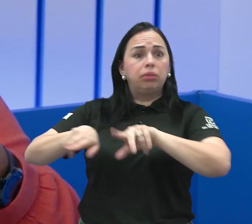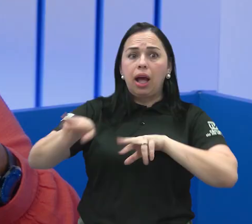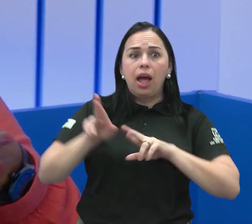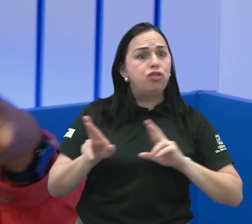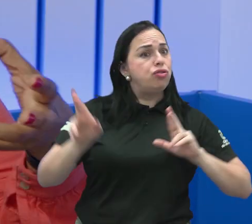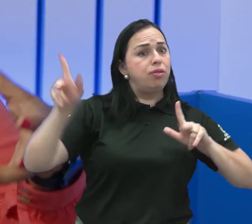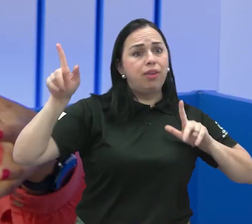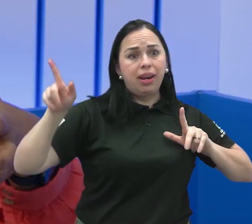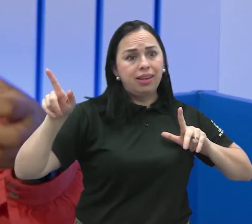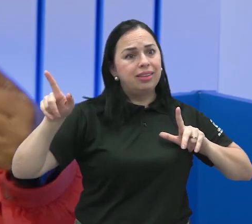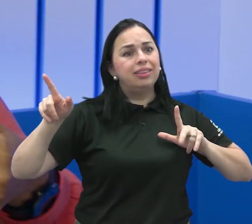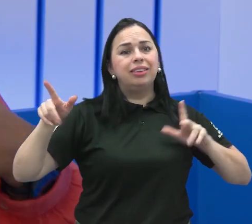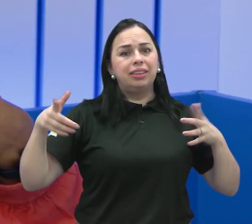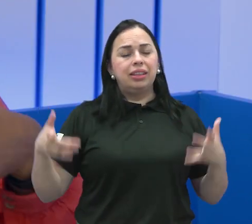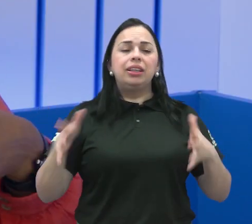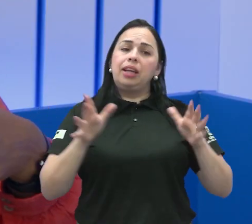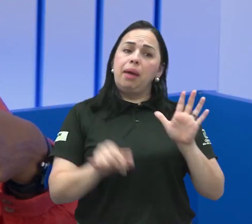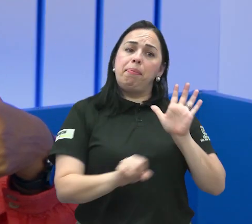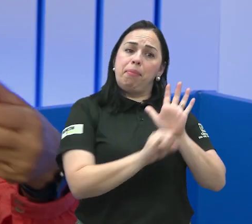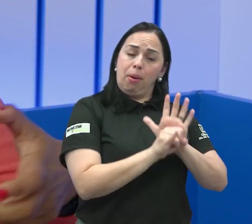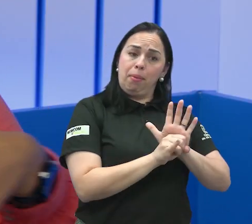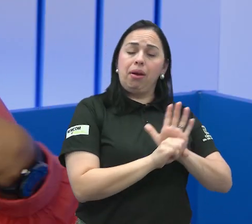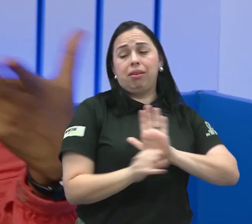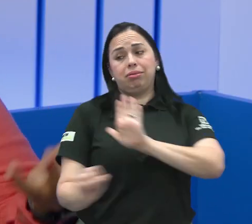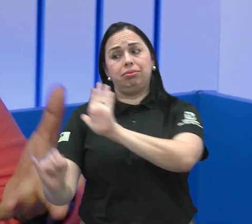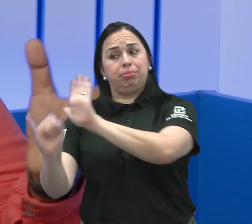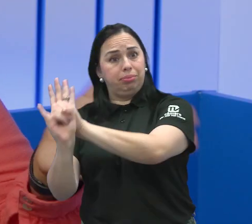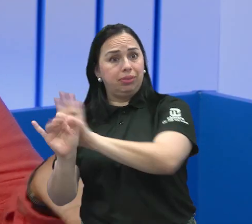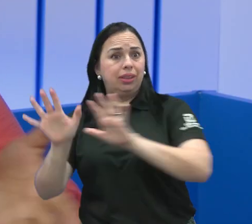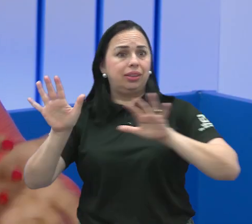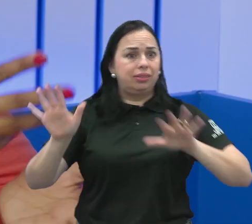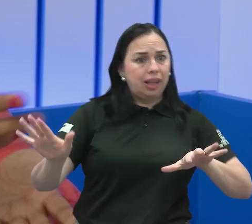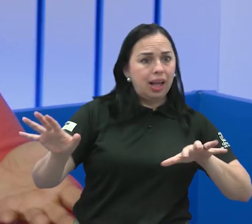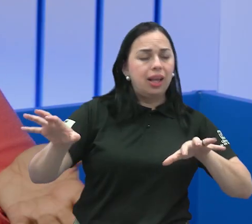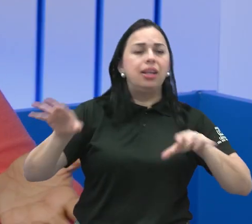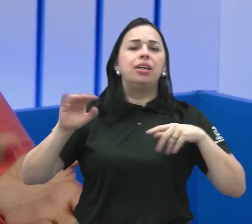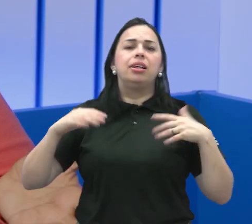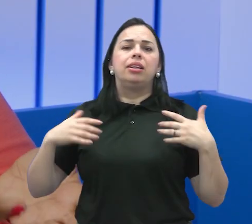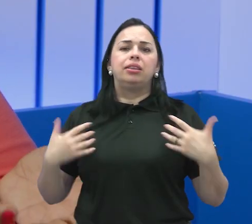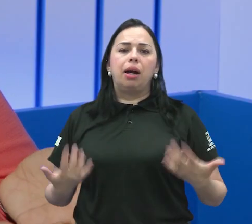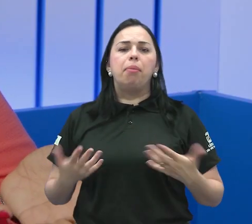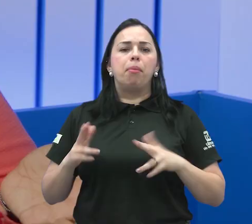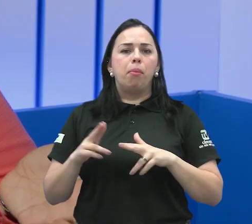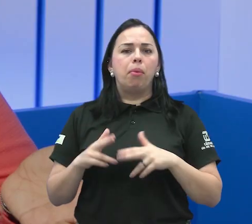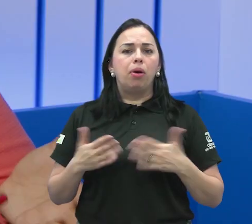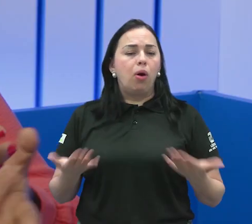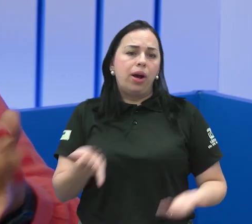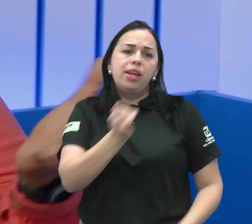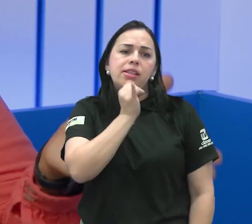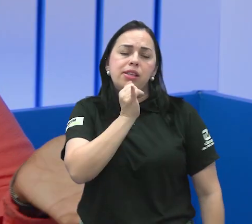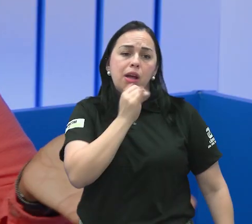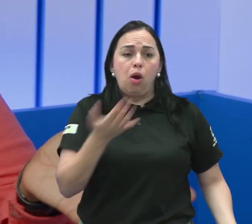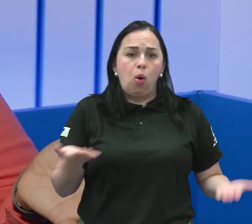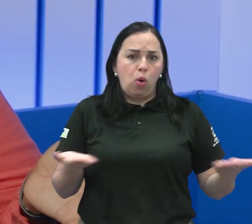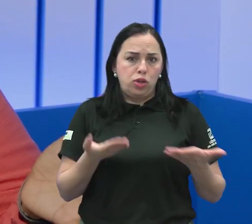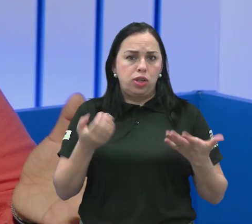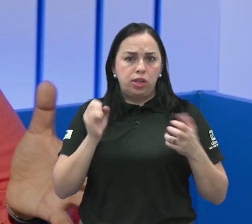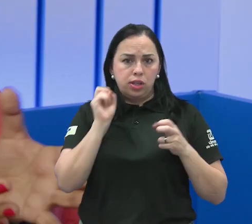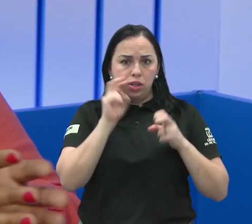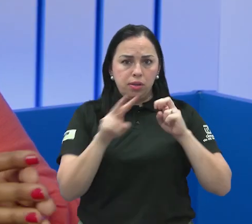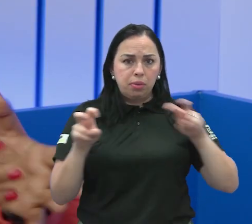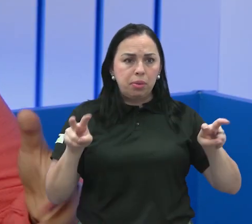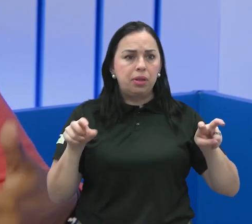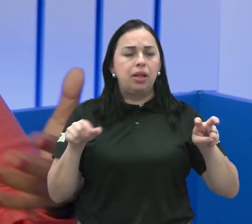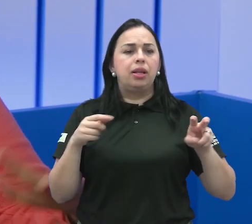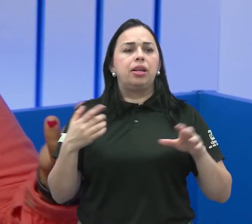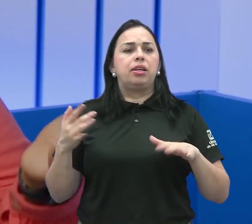realidades e questões que são localizadas que devem ser consideradas nesse debate. Então, hoje, por exemplo, eu vejo, né,